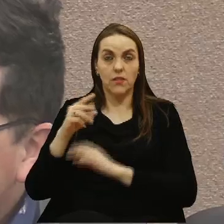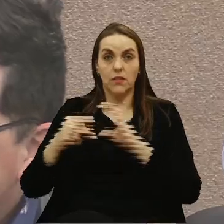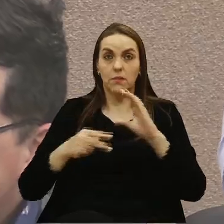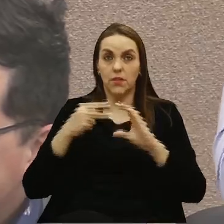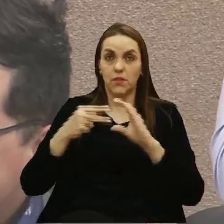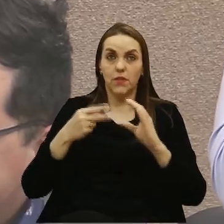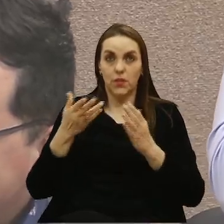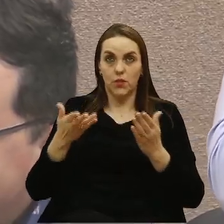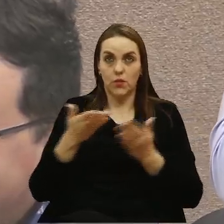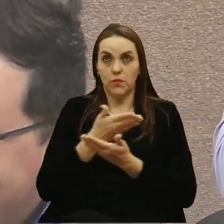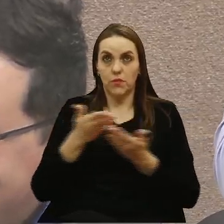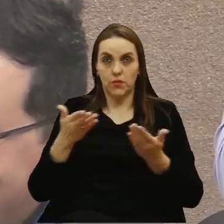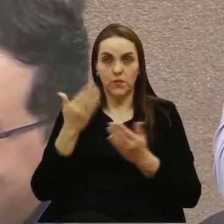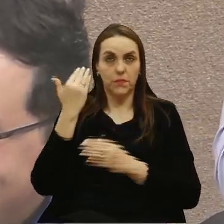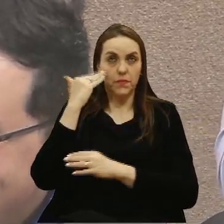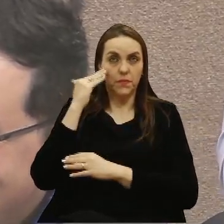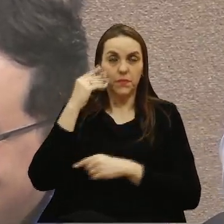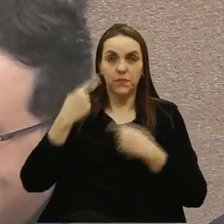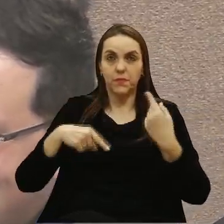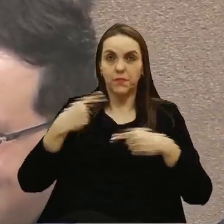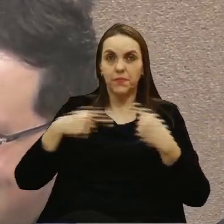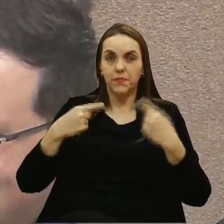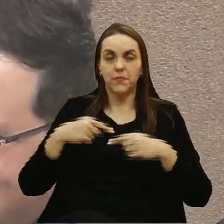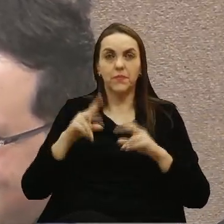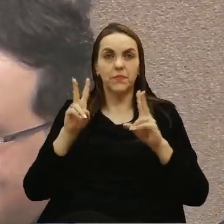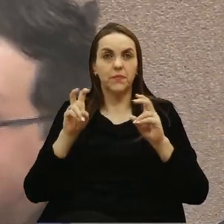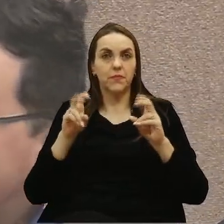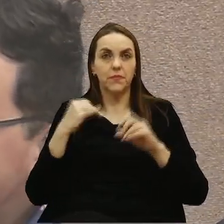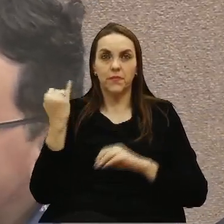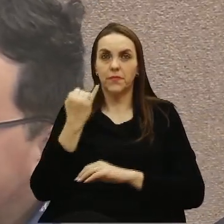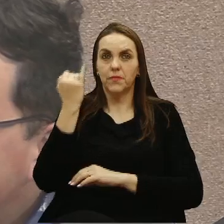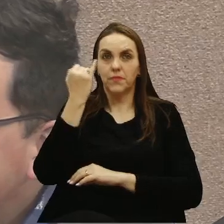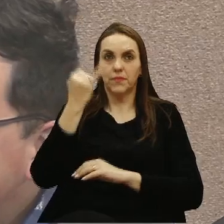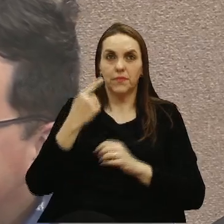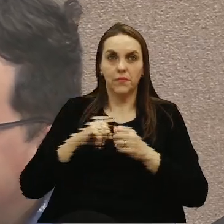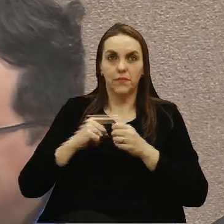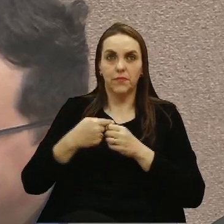situar todos, debatendo sobre um assunto importantíssimo para o nosso município.